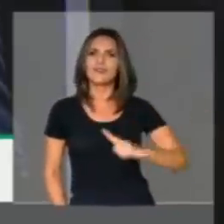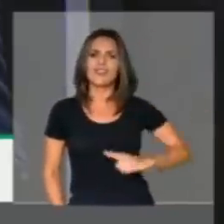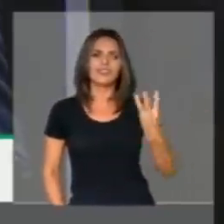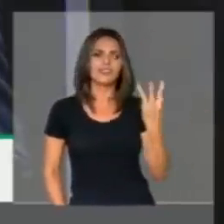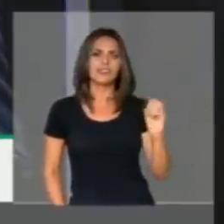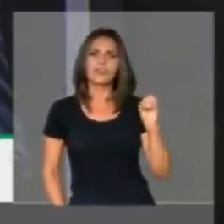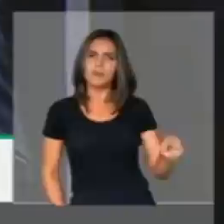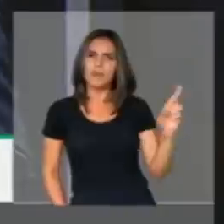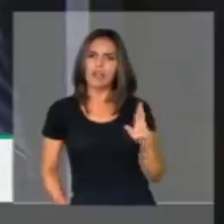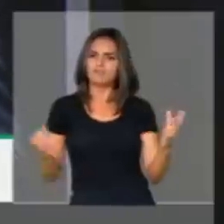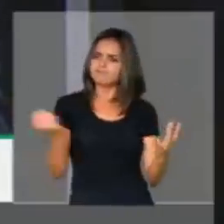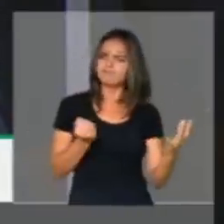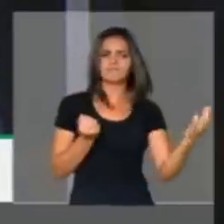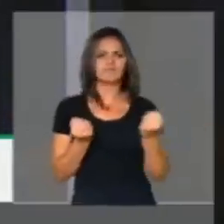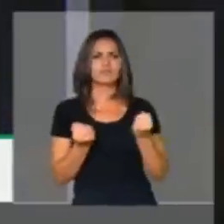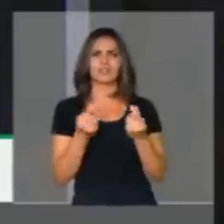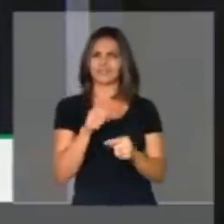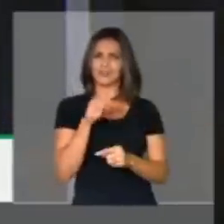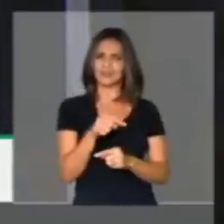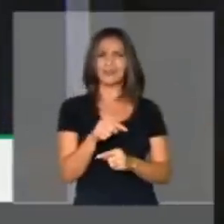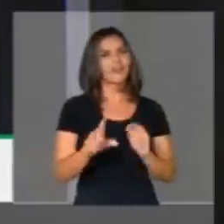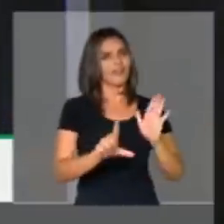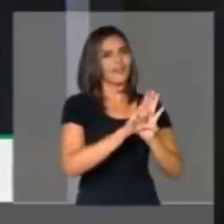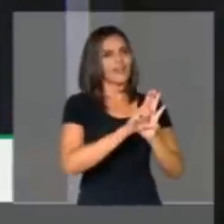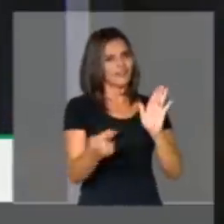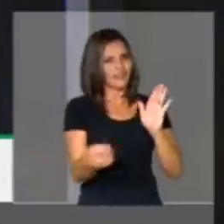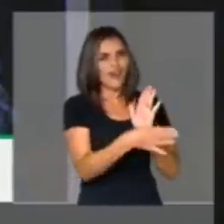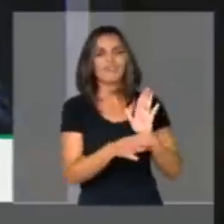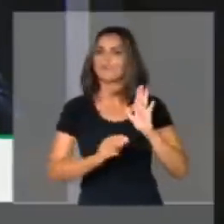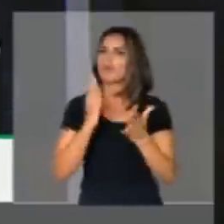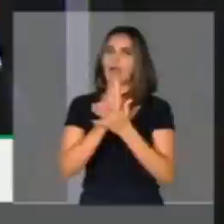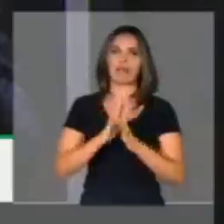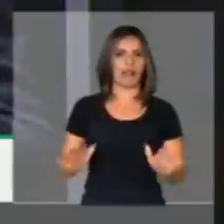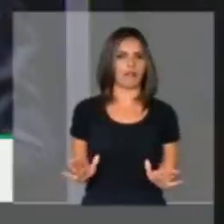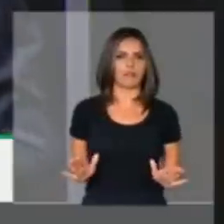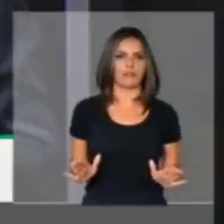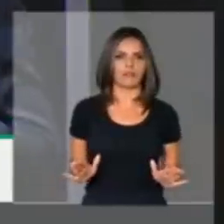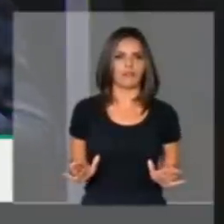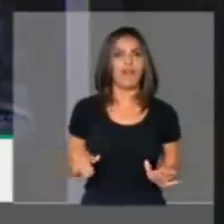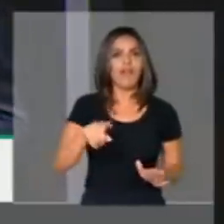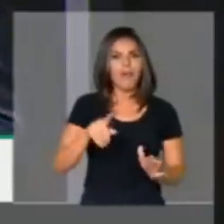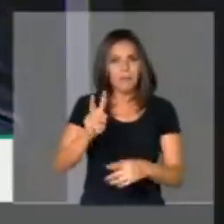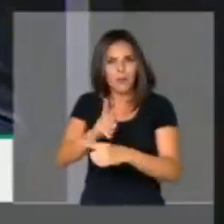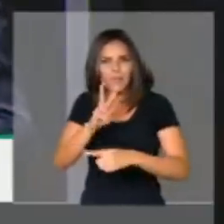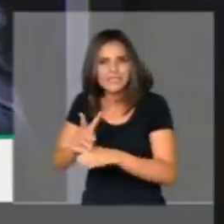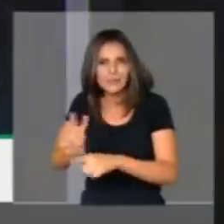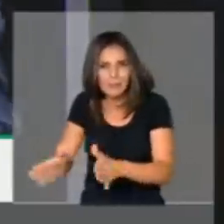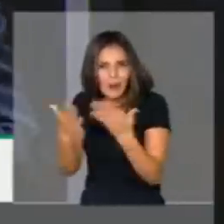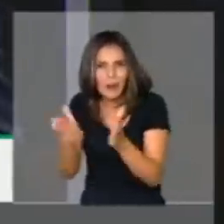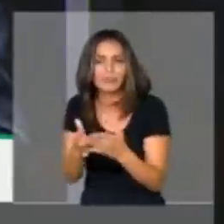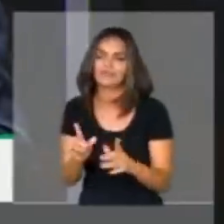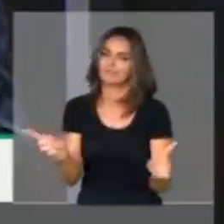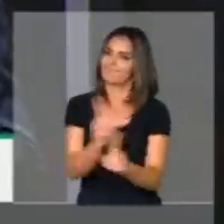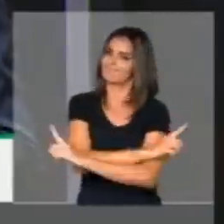reais. Esse tipo de coisa, com a nova Previdência, acaba. É essa proteção aos mais pobres que está sendo pregada. É